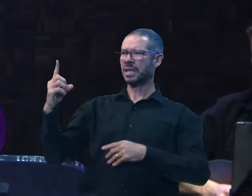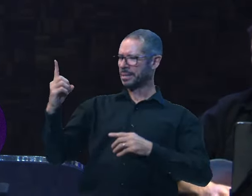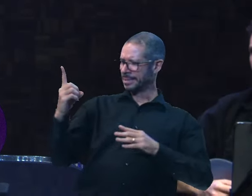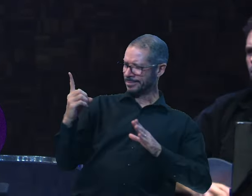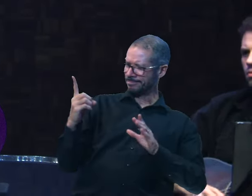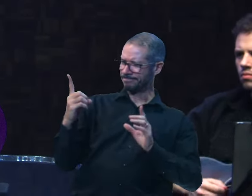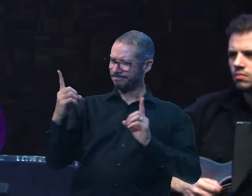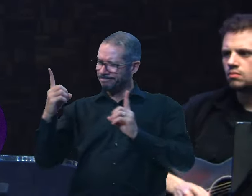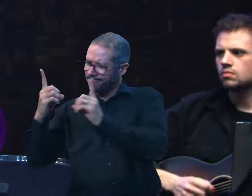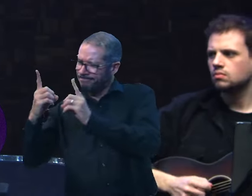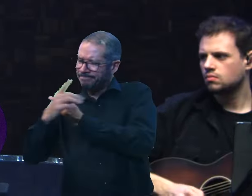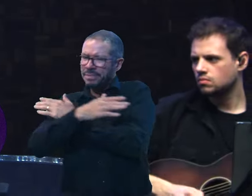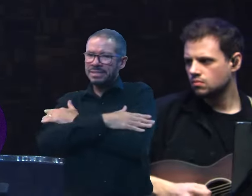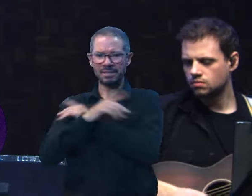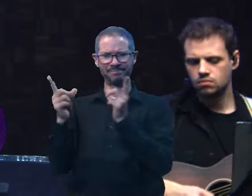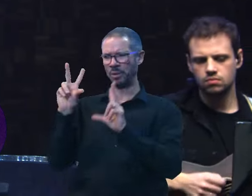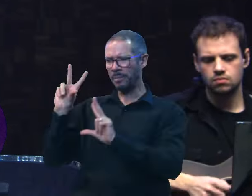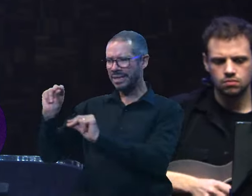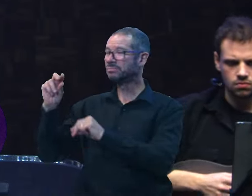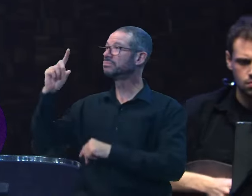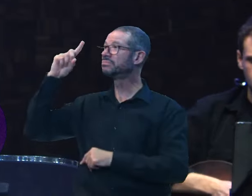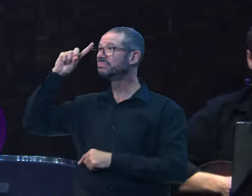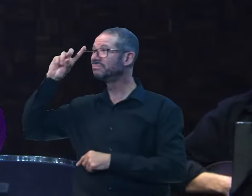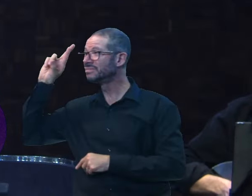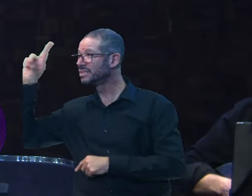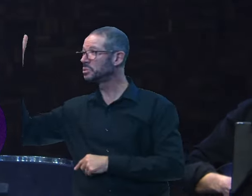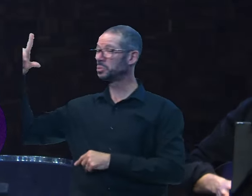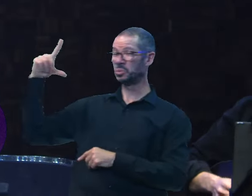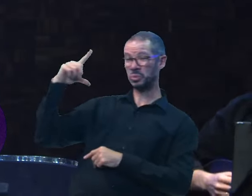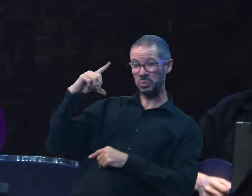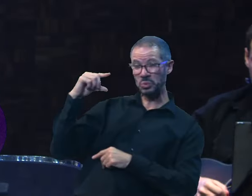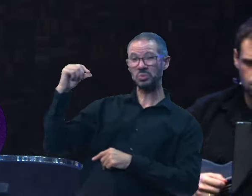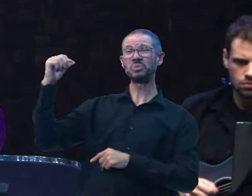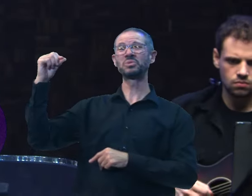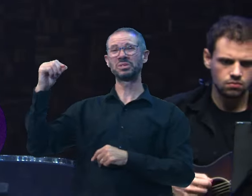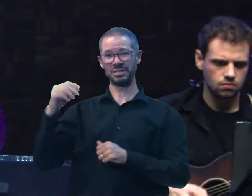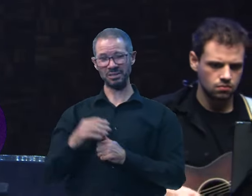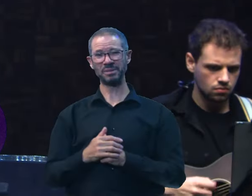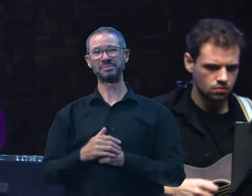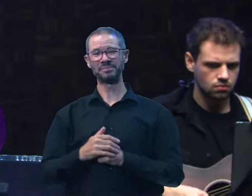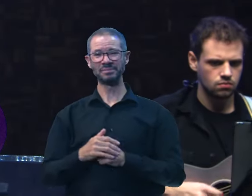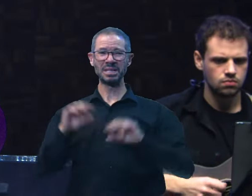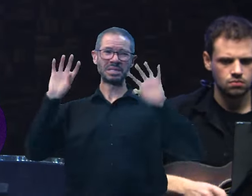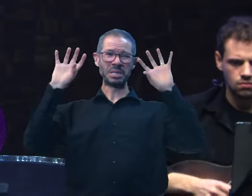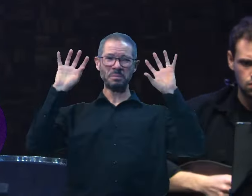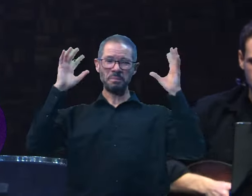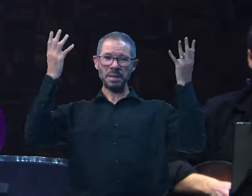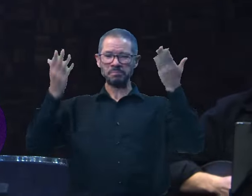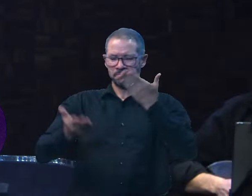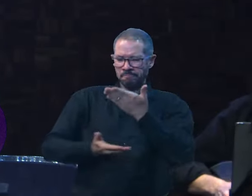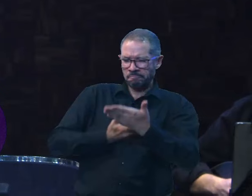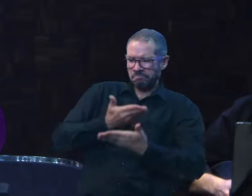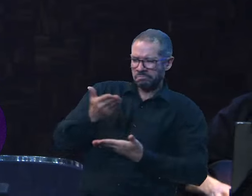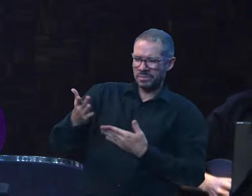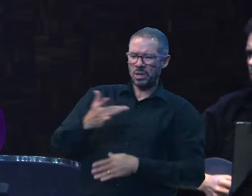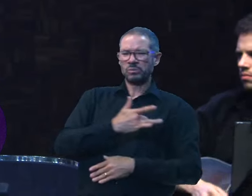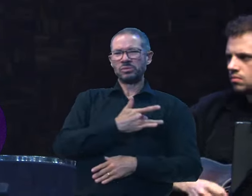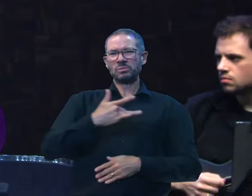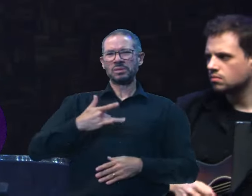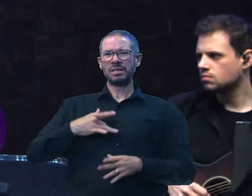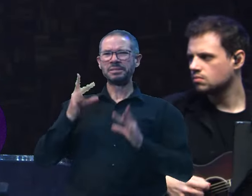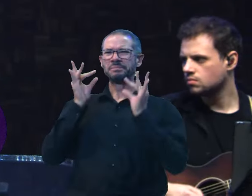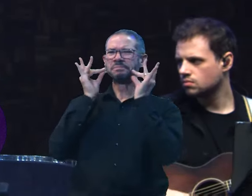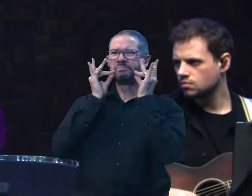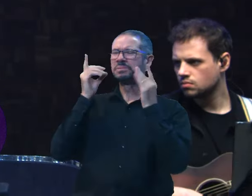merecem. Hoje o Senhor nos chama a celebrar relacionamentos saudáveis na presença do